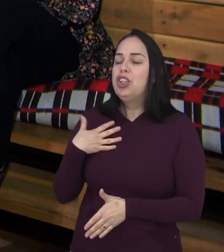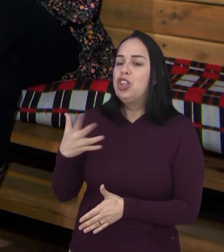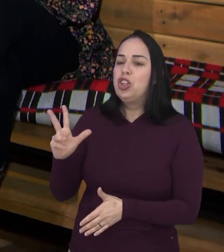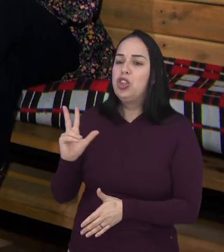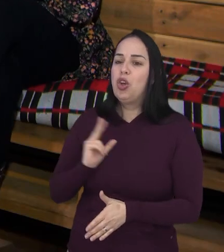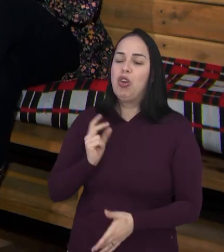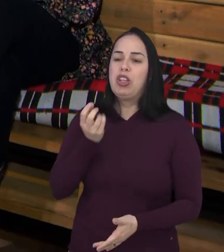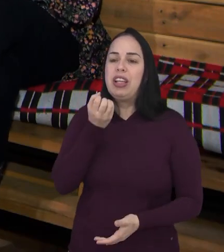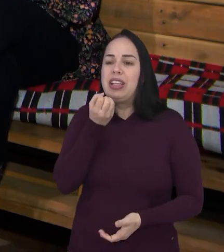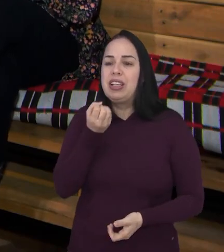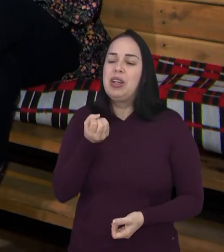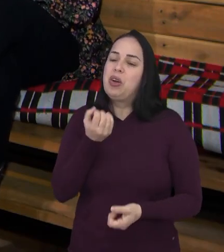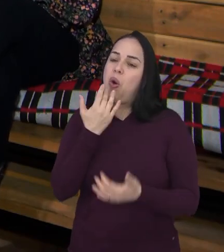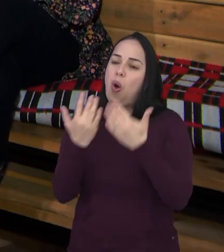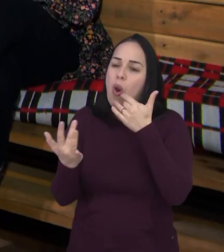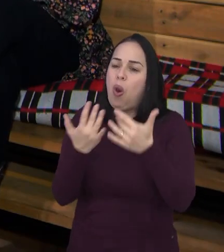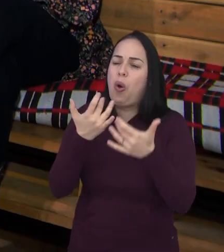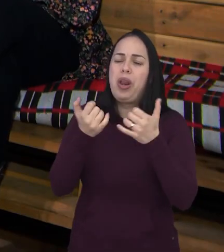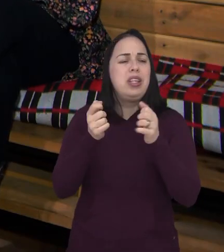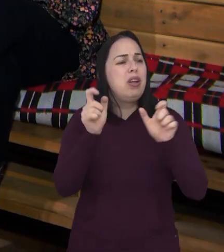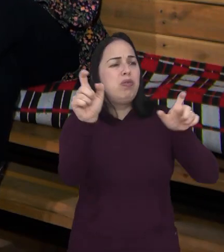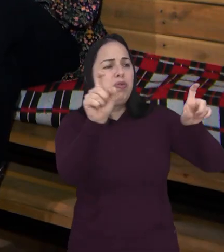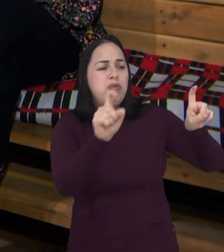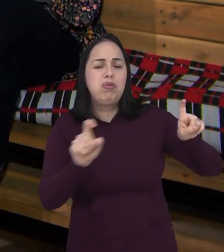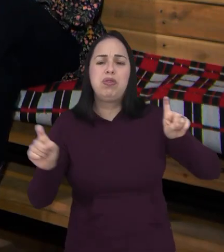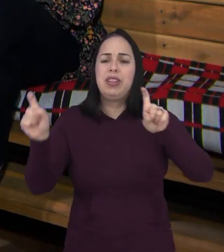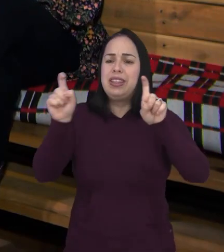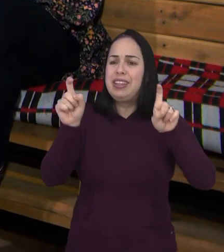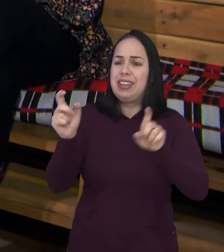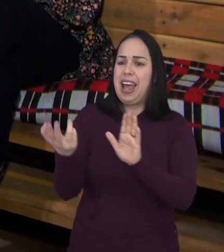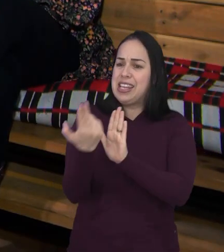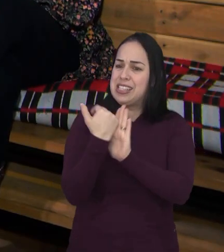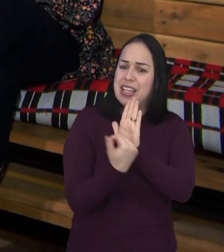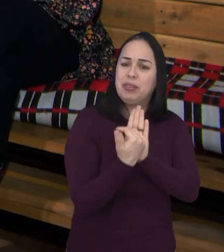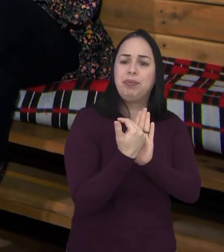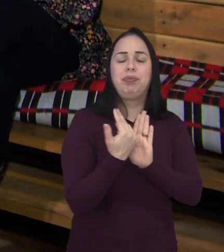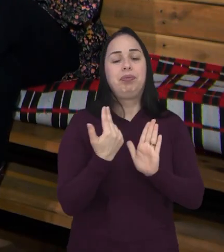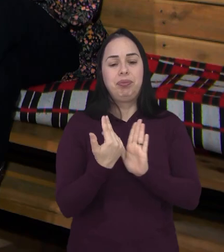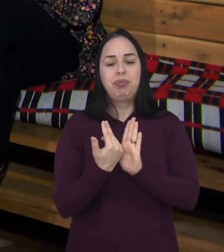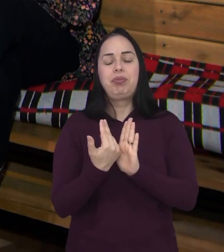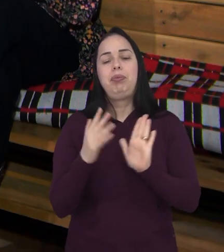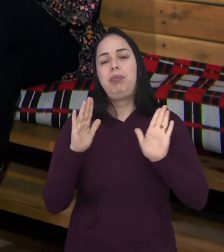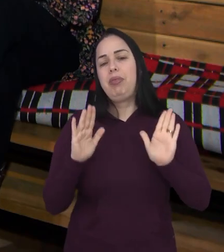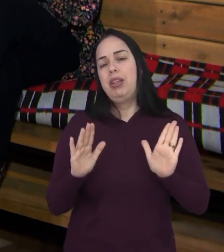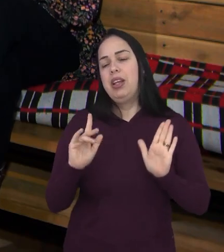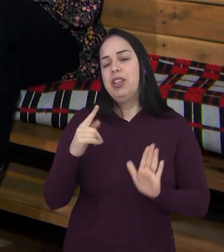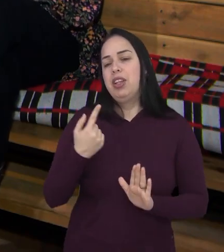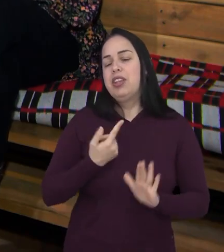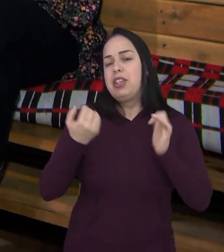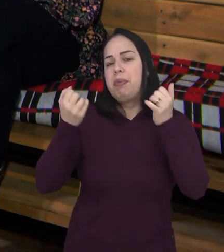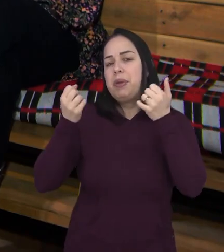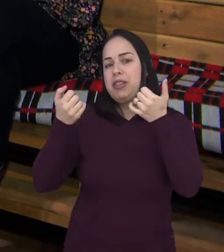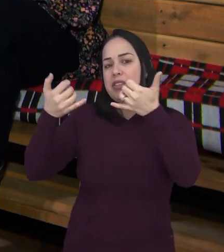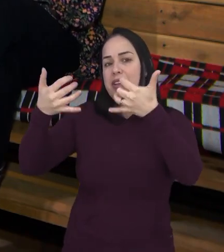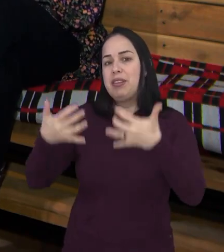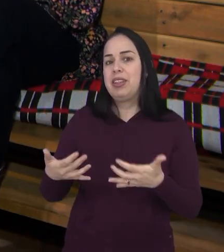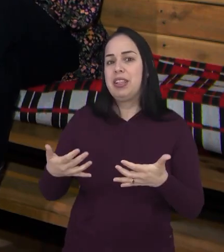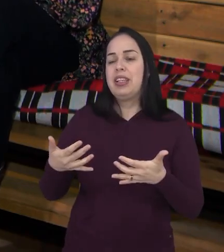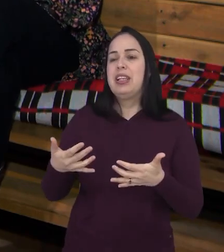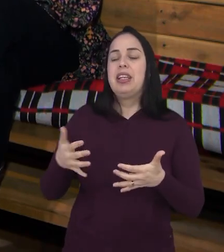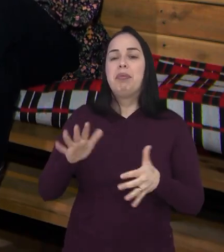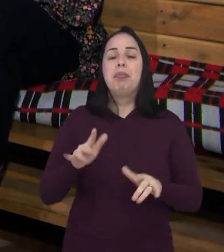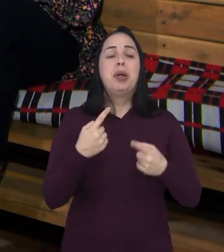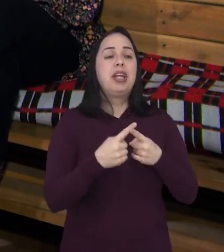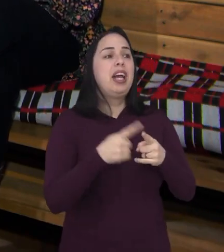muita mensagem sendo colocada na cidade, né? E a gente fala muito disso, né? Essa questão da cidade